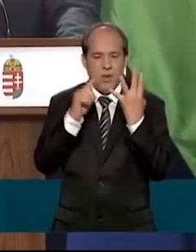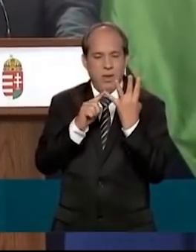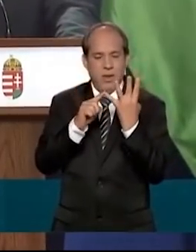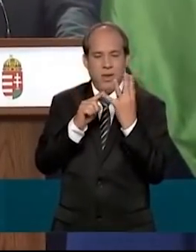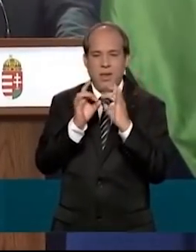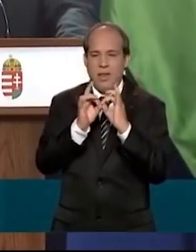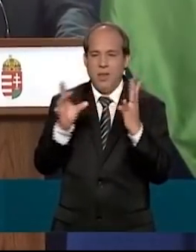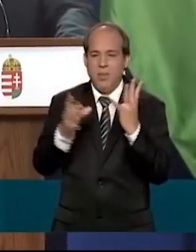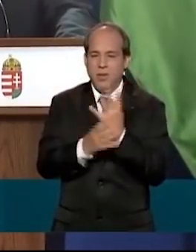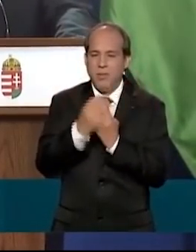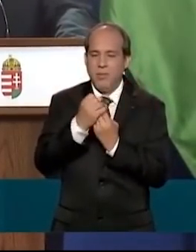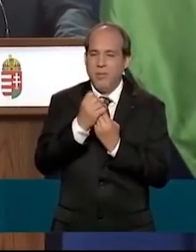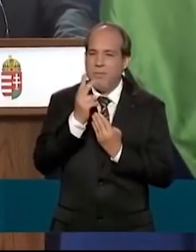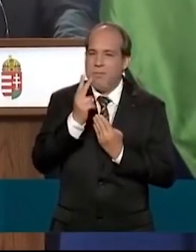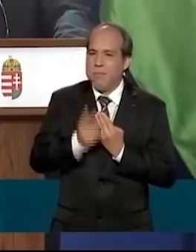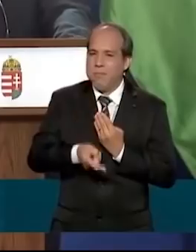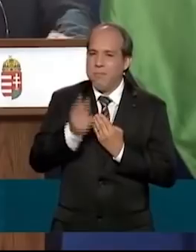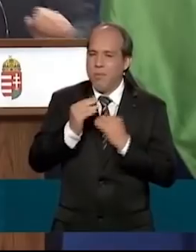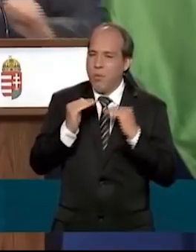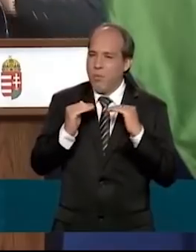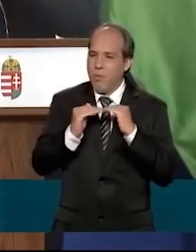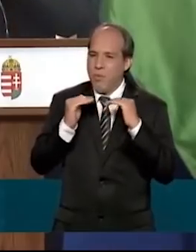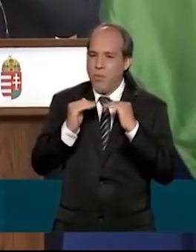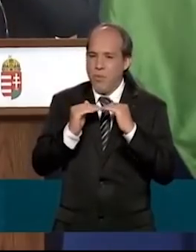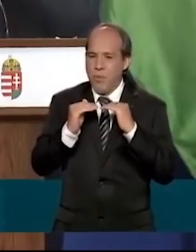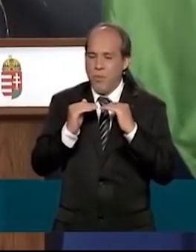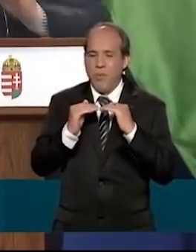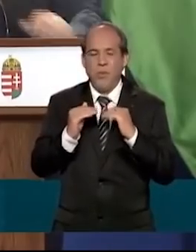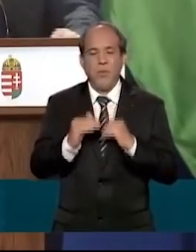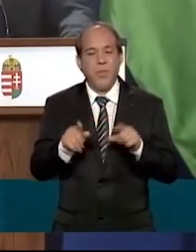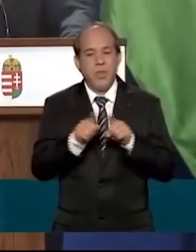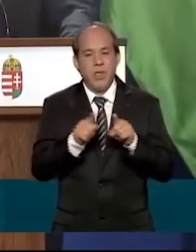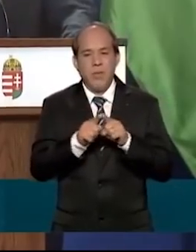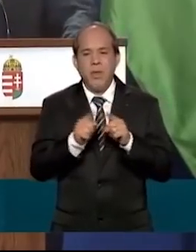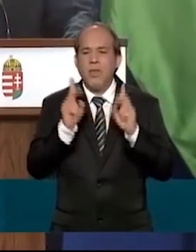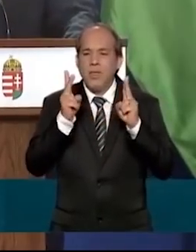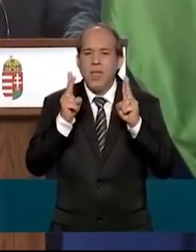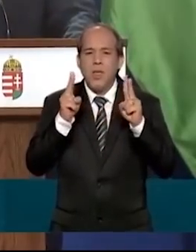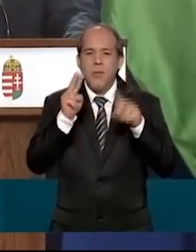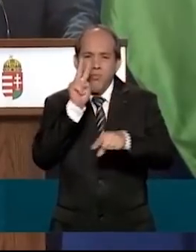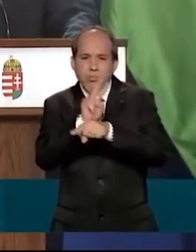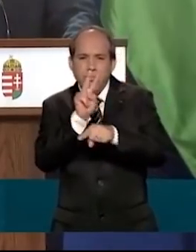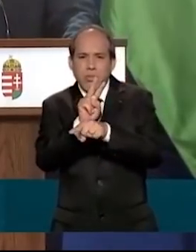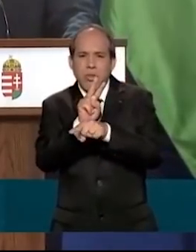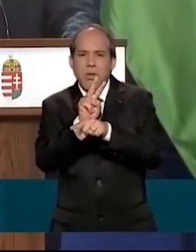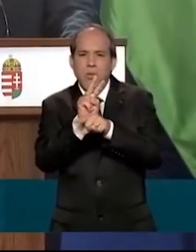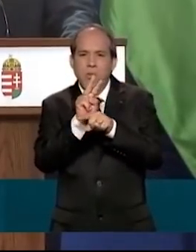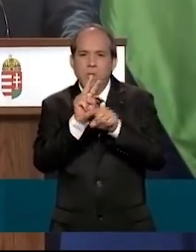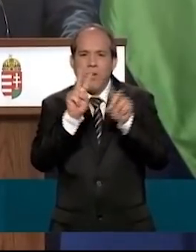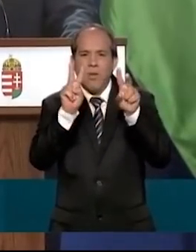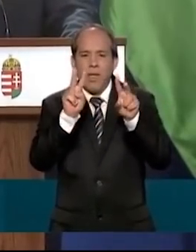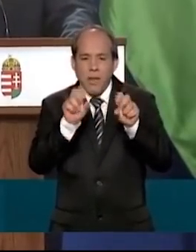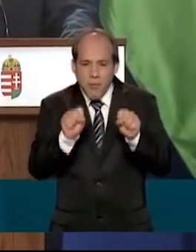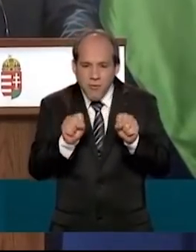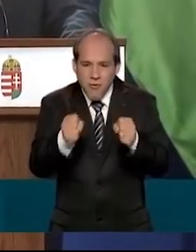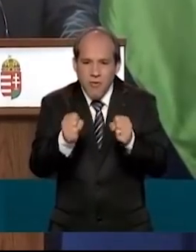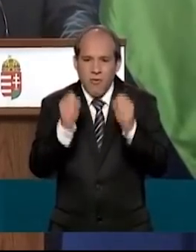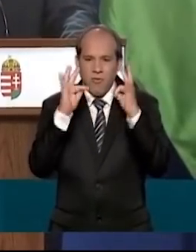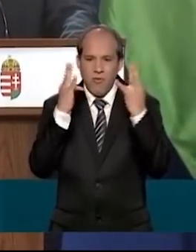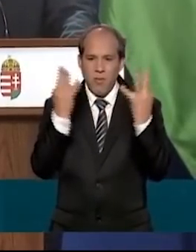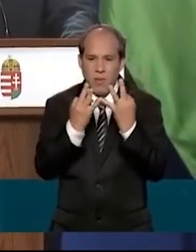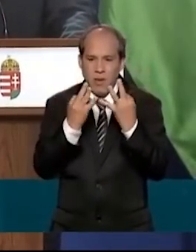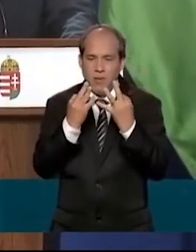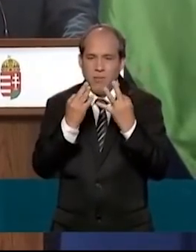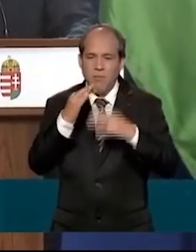liberdade comungamos também da defesa da família com muita ênfase uma família bem